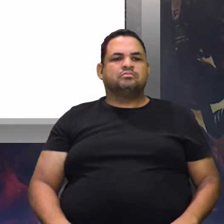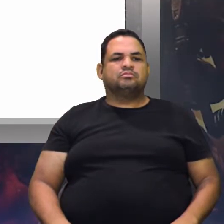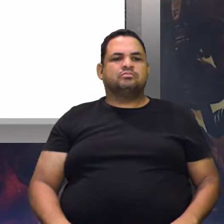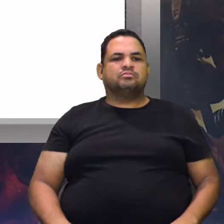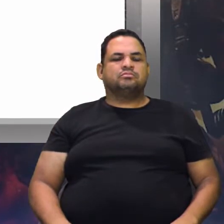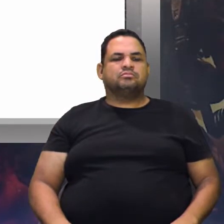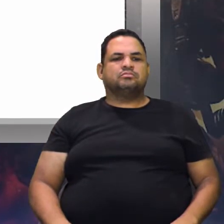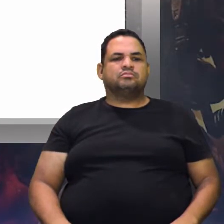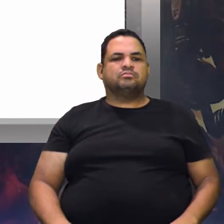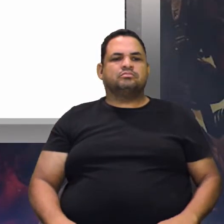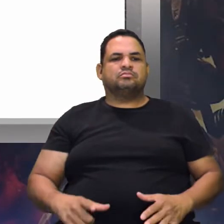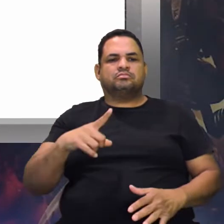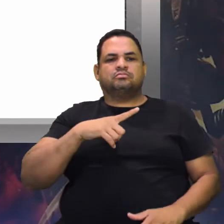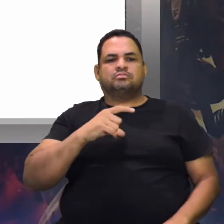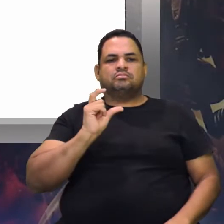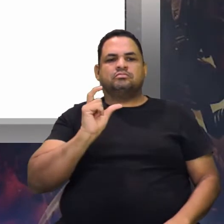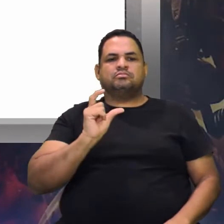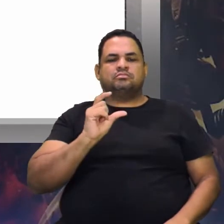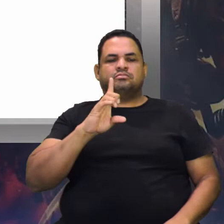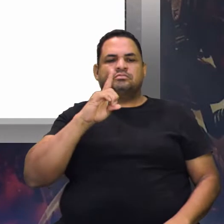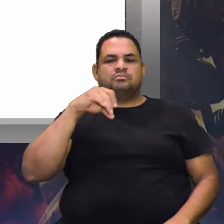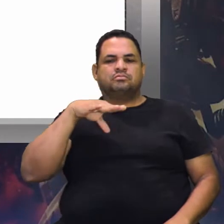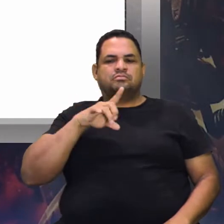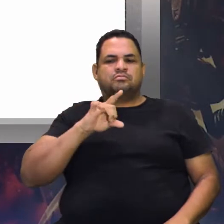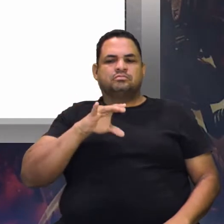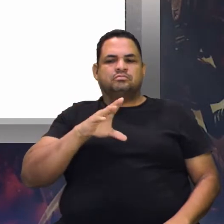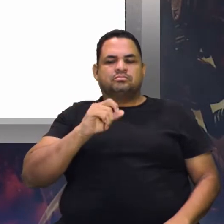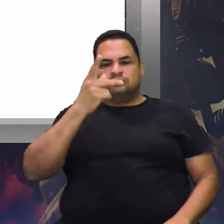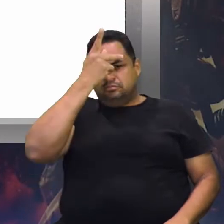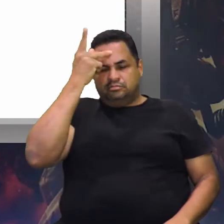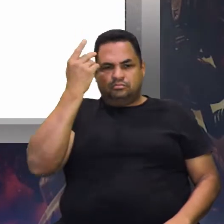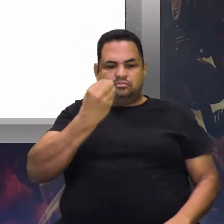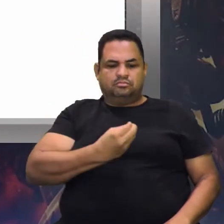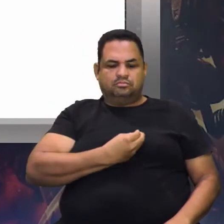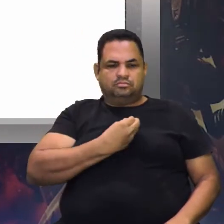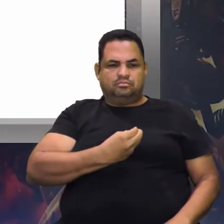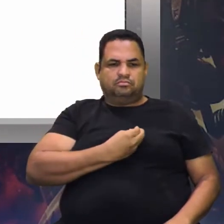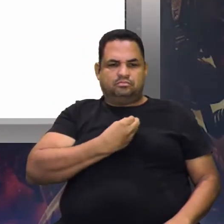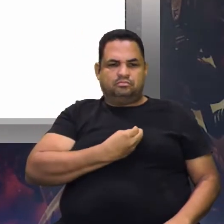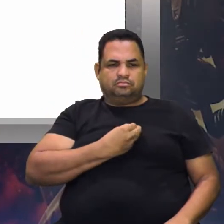vem a palavra demo, que eram as pessoas que moravam nos demos,